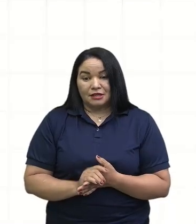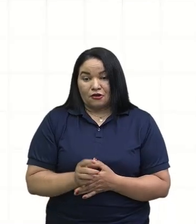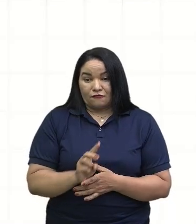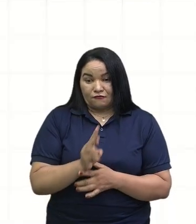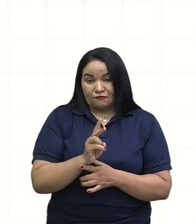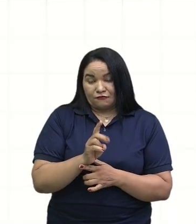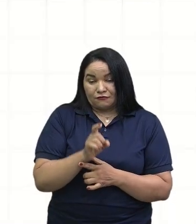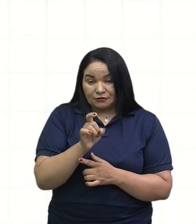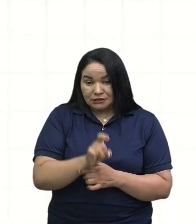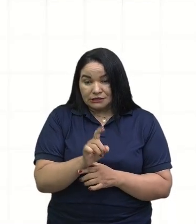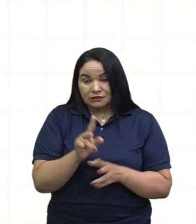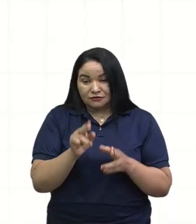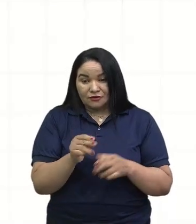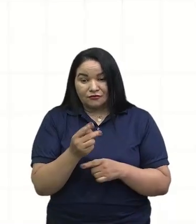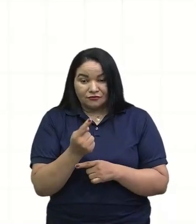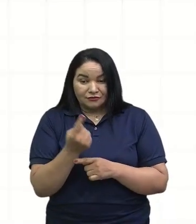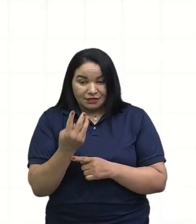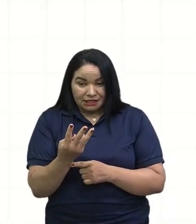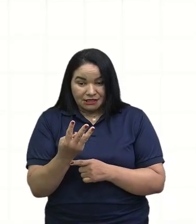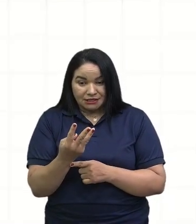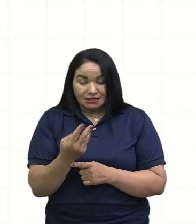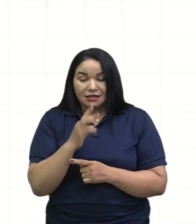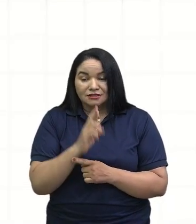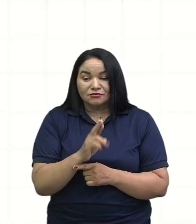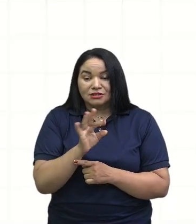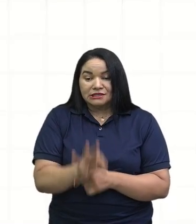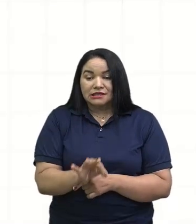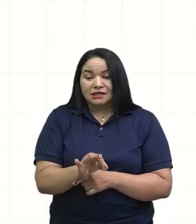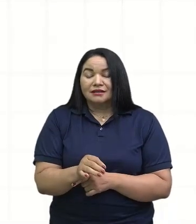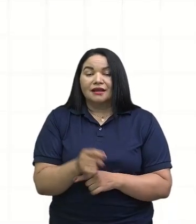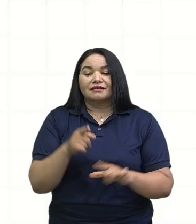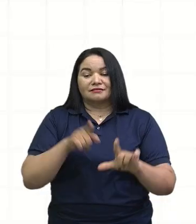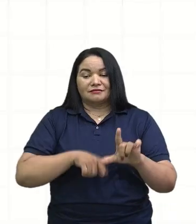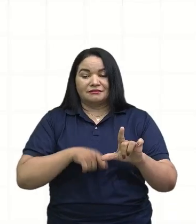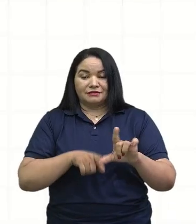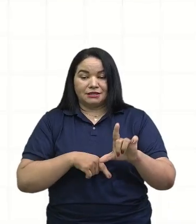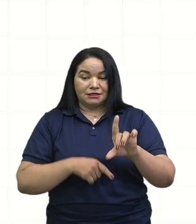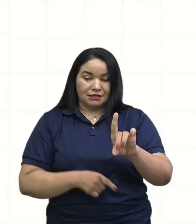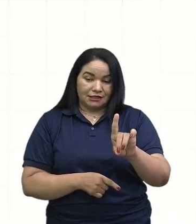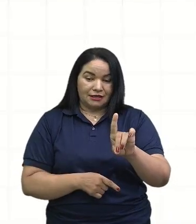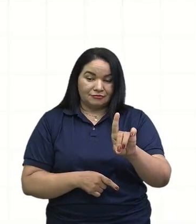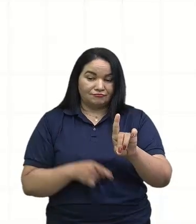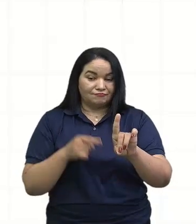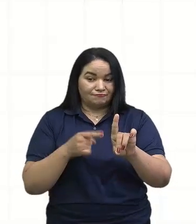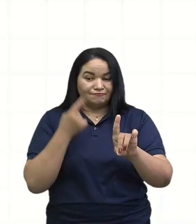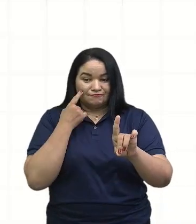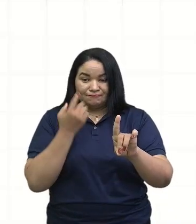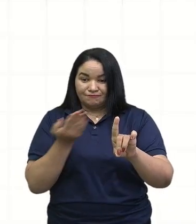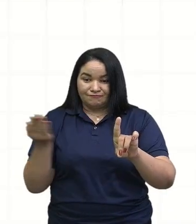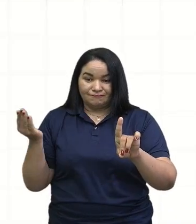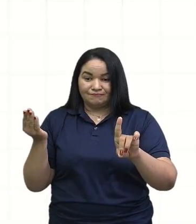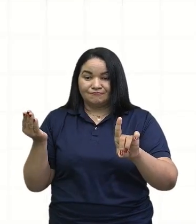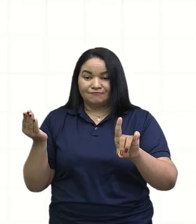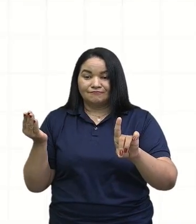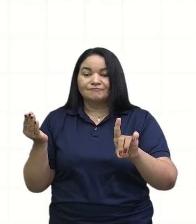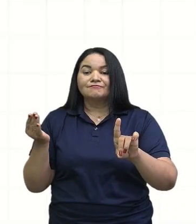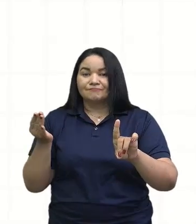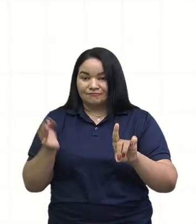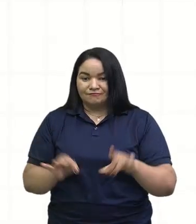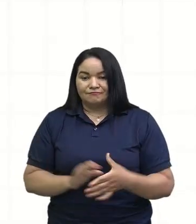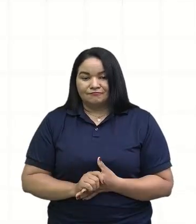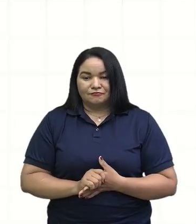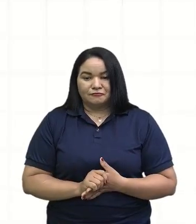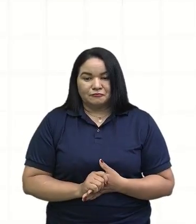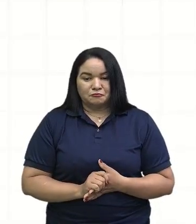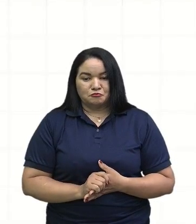a 13, então, nesse caso, a nossa resposta é a letra D de dado. Certo?